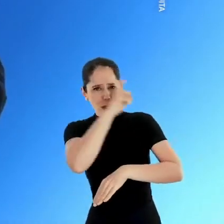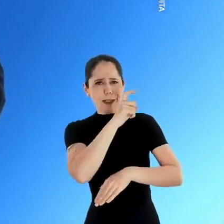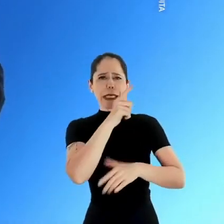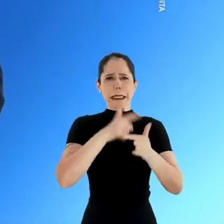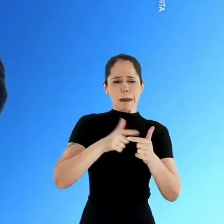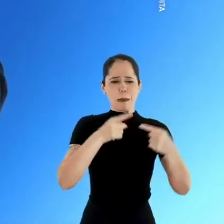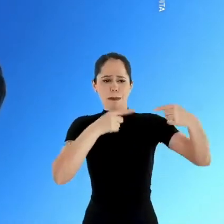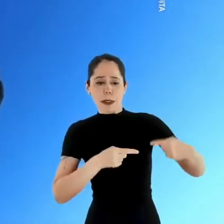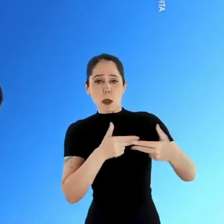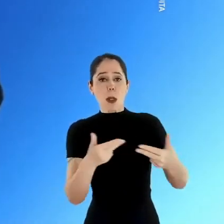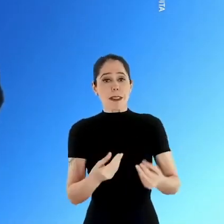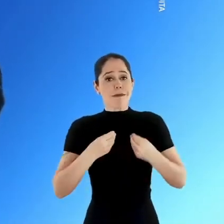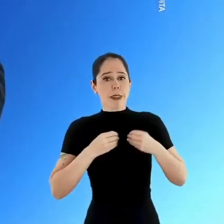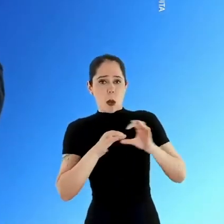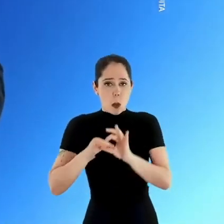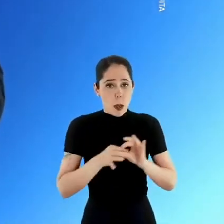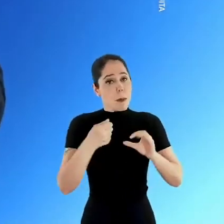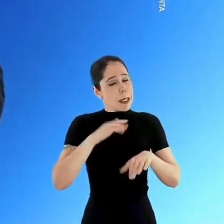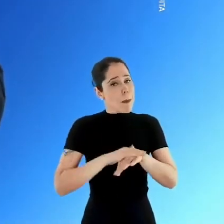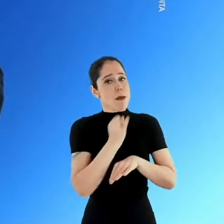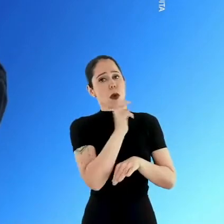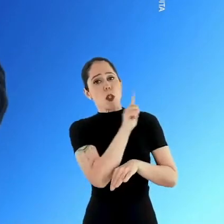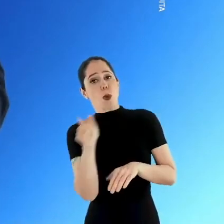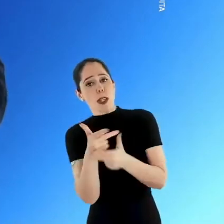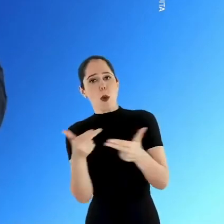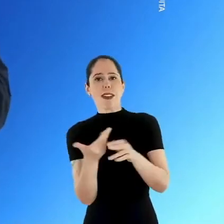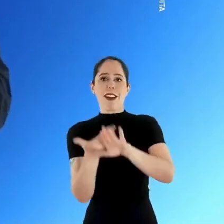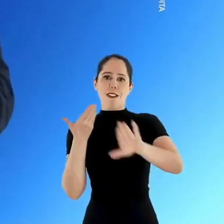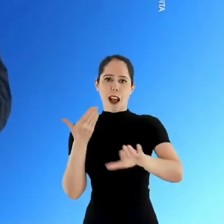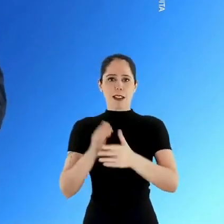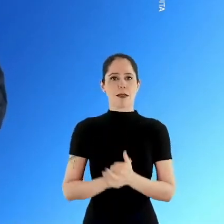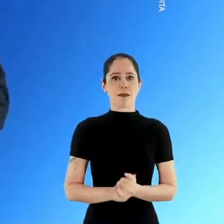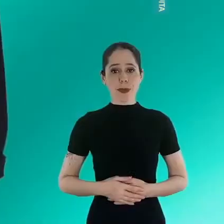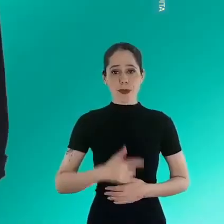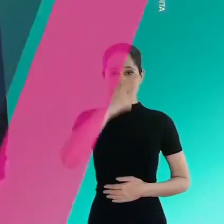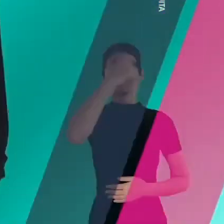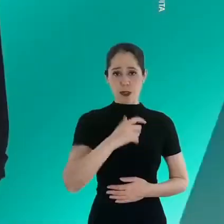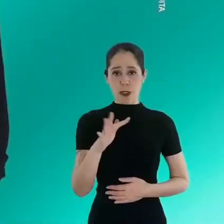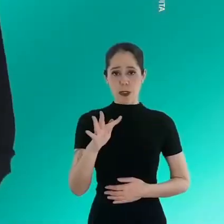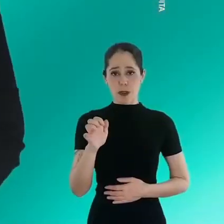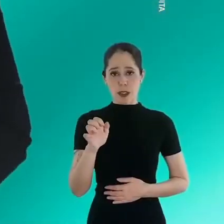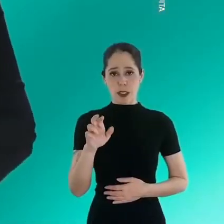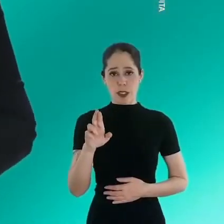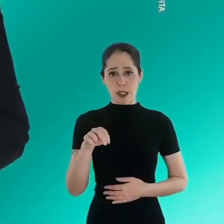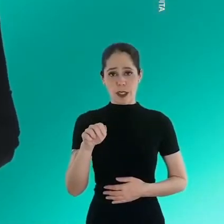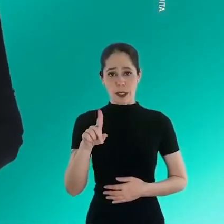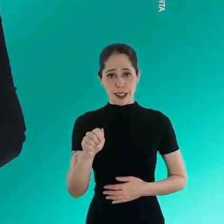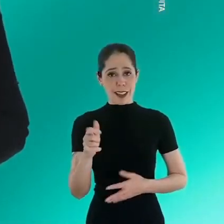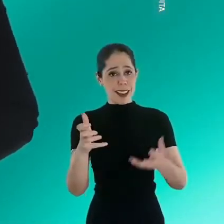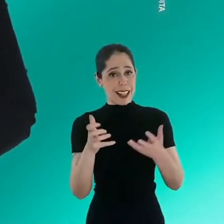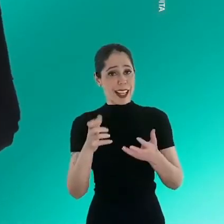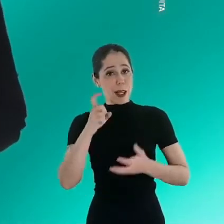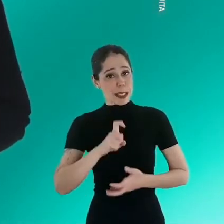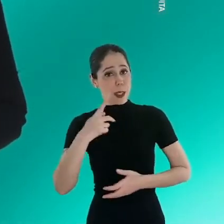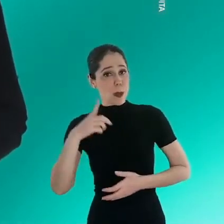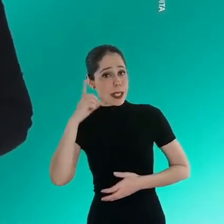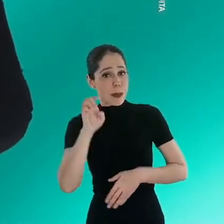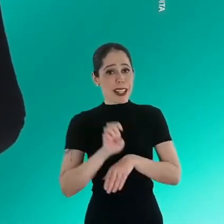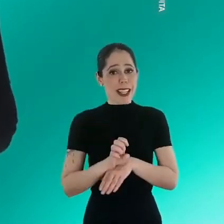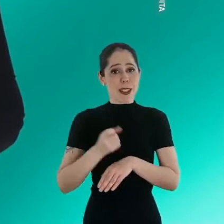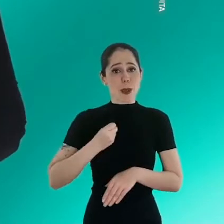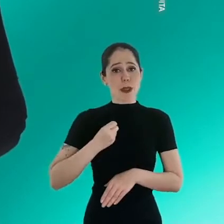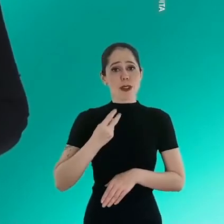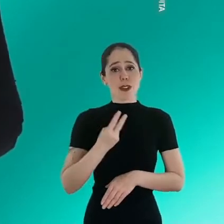momentos de conflitos, o que nos une precisa ser maior do que o que nos afasta. Eu sou a Fernanda Biscupi e quero ser a tua deputada estadual.